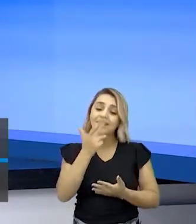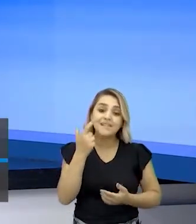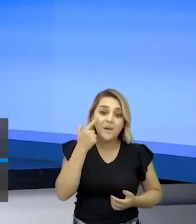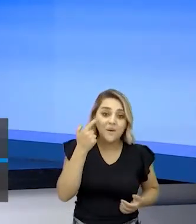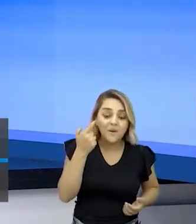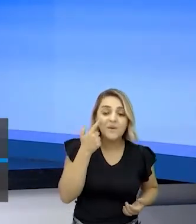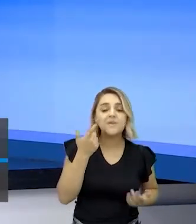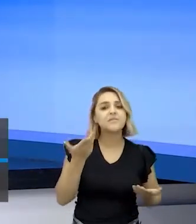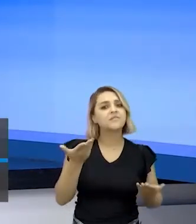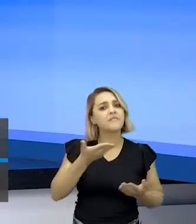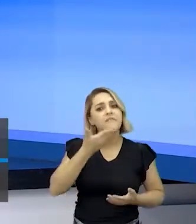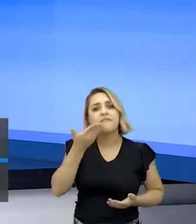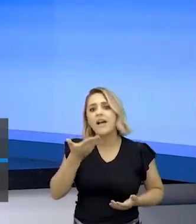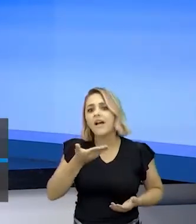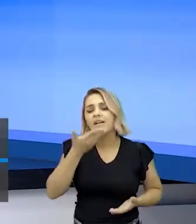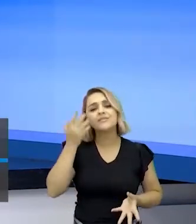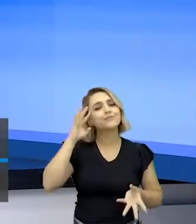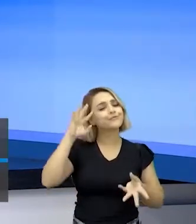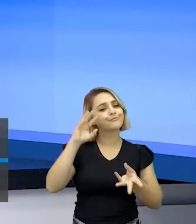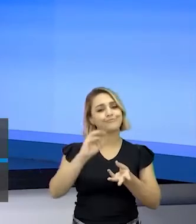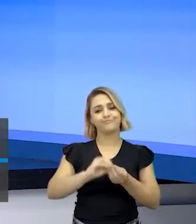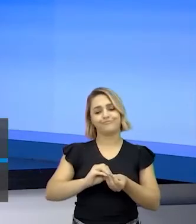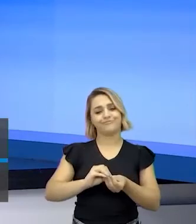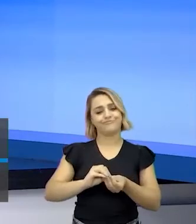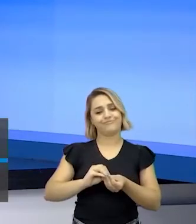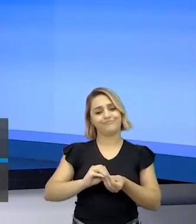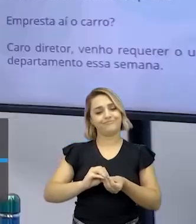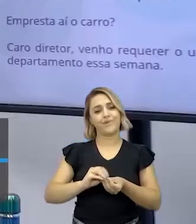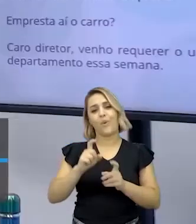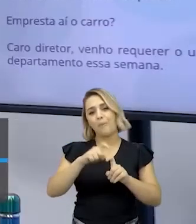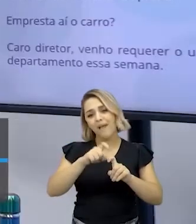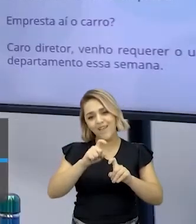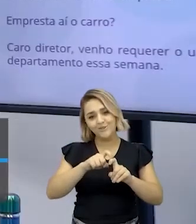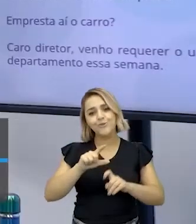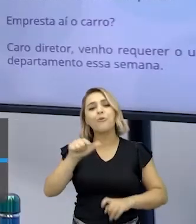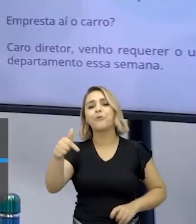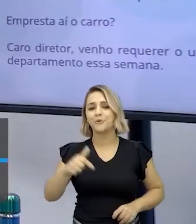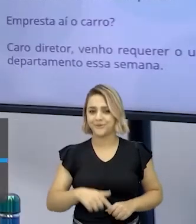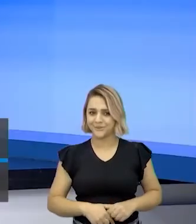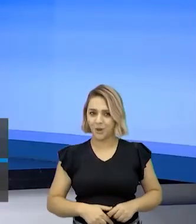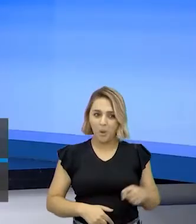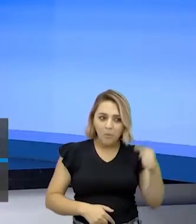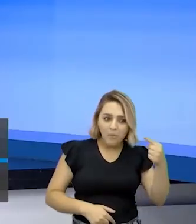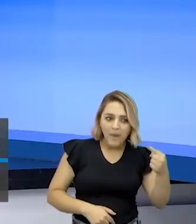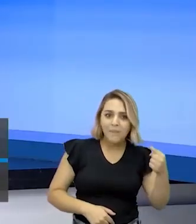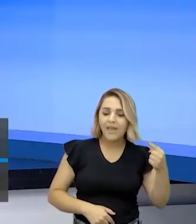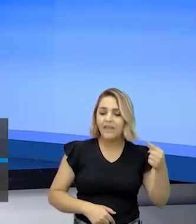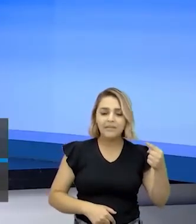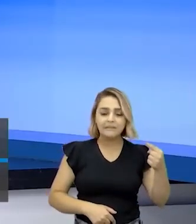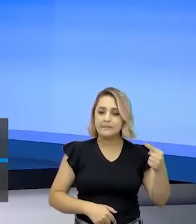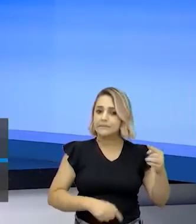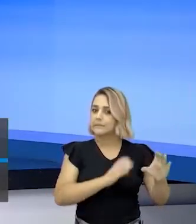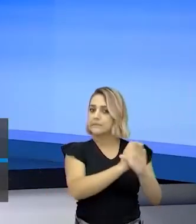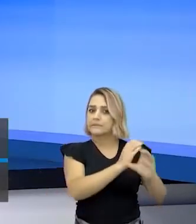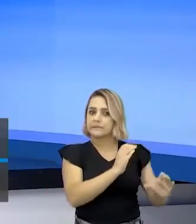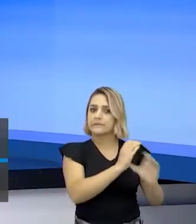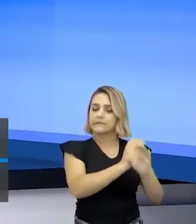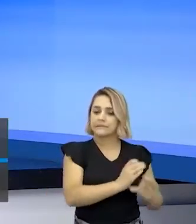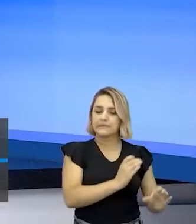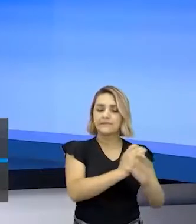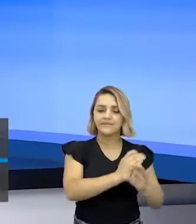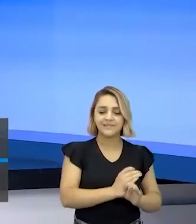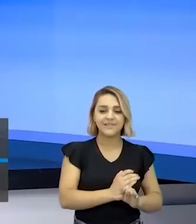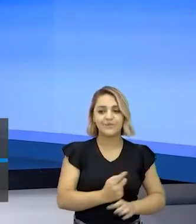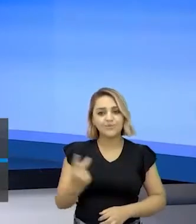de entendimento do segundo doutor, né, Elaine, em relação ao primeiro. E o que o primeiro